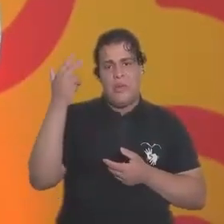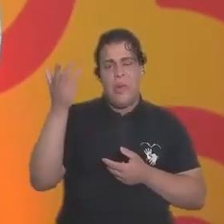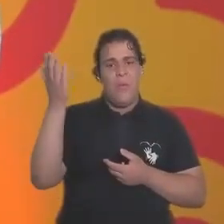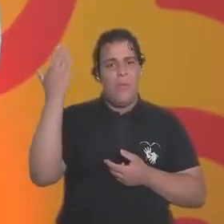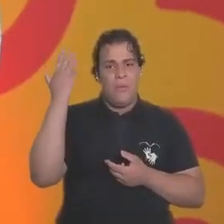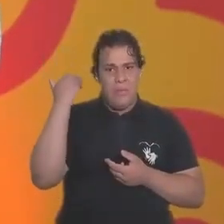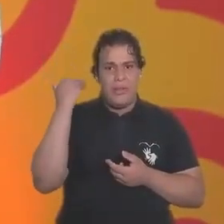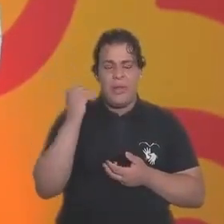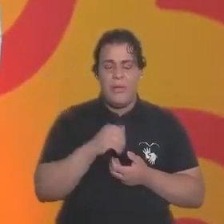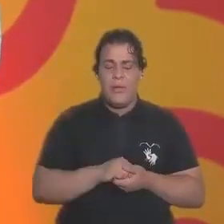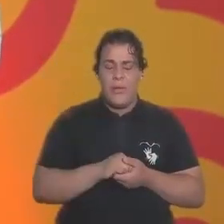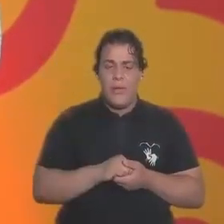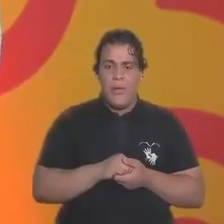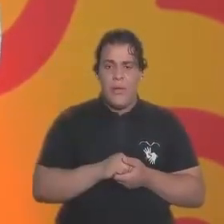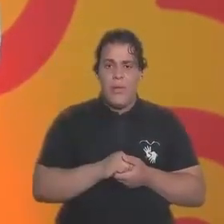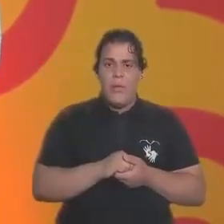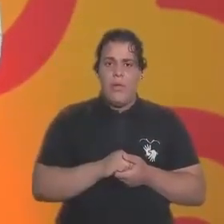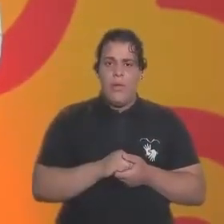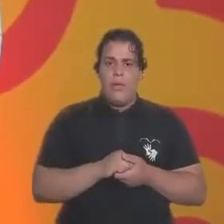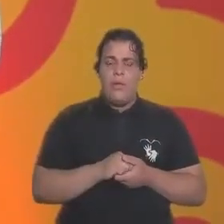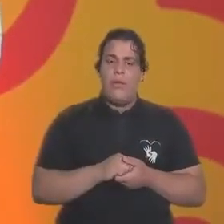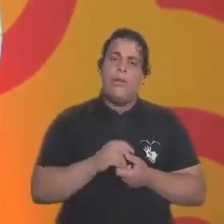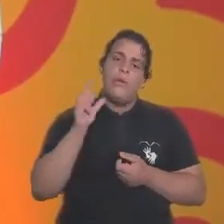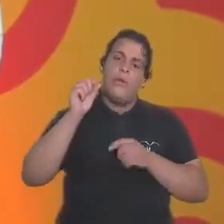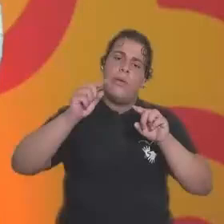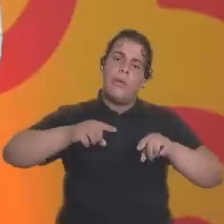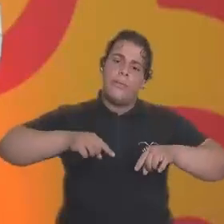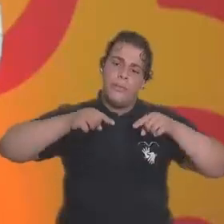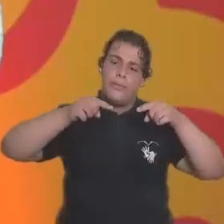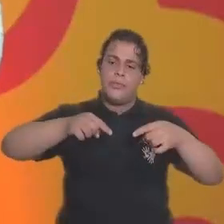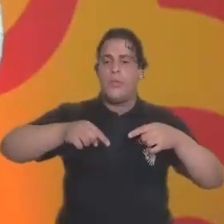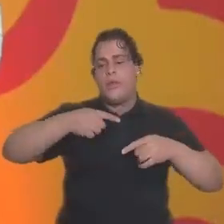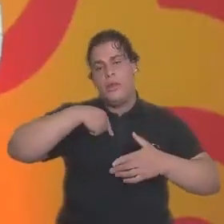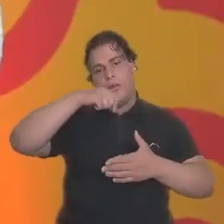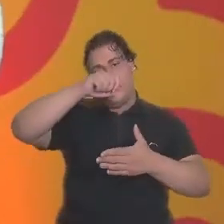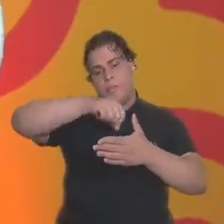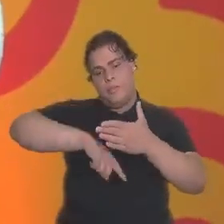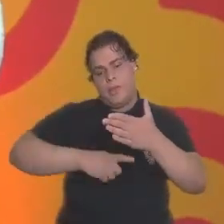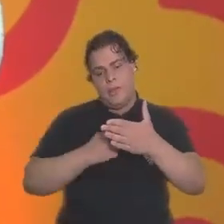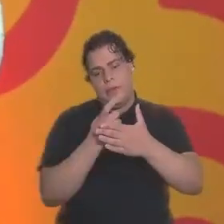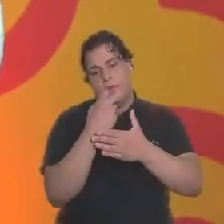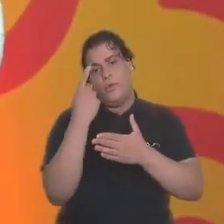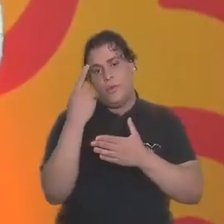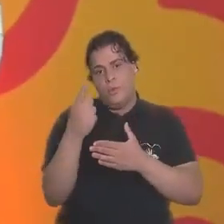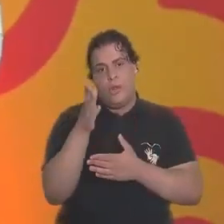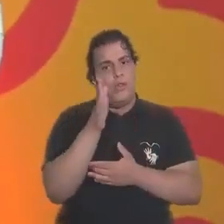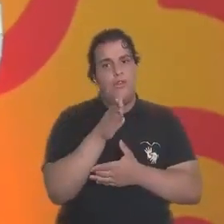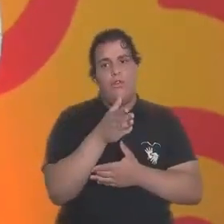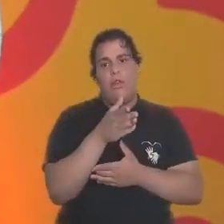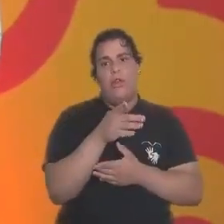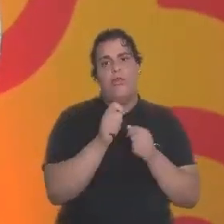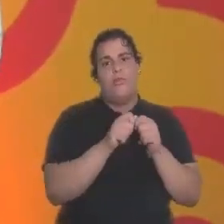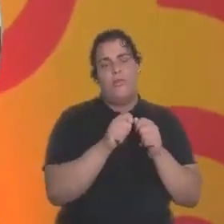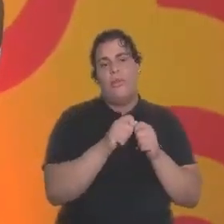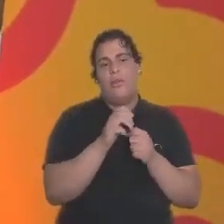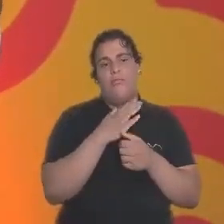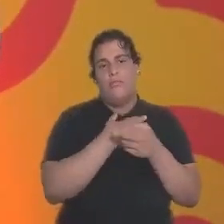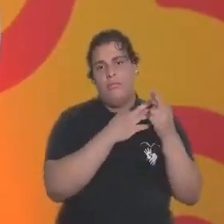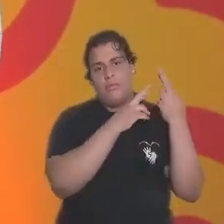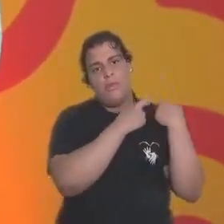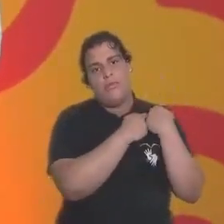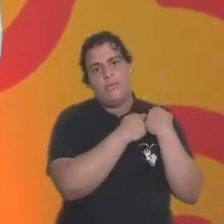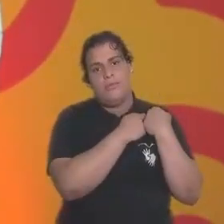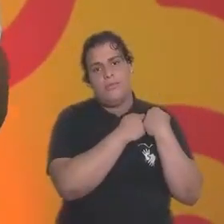começa a entender que são pequenas ações, e que eu plantando uma, mas eu já estou fazendo a minha parte e que eu estou